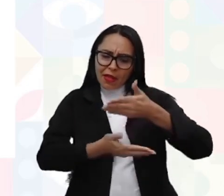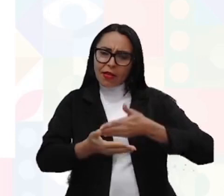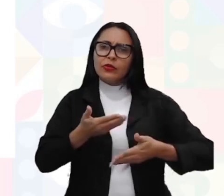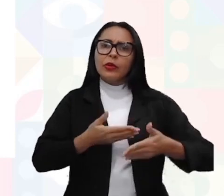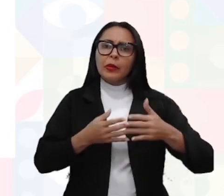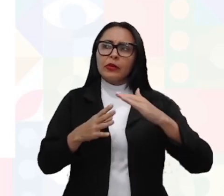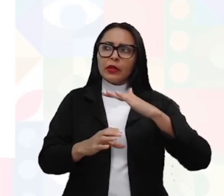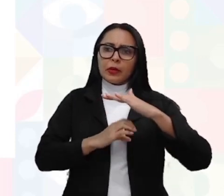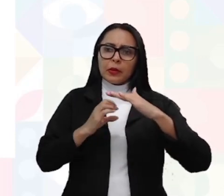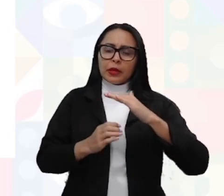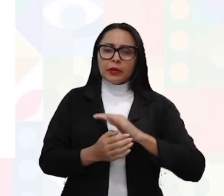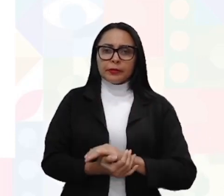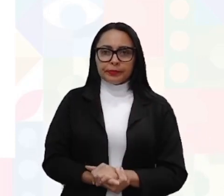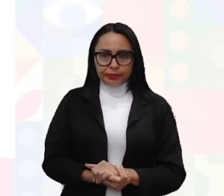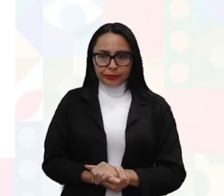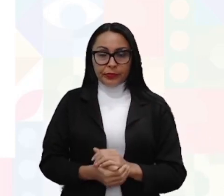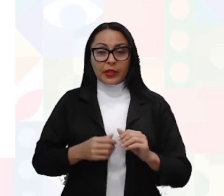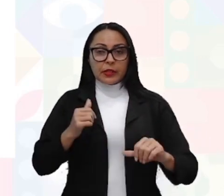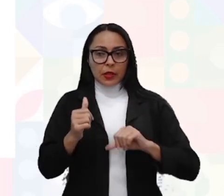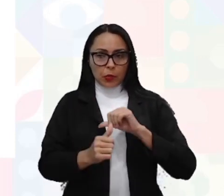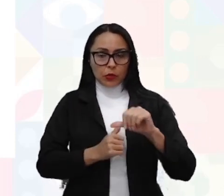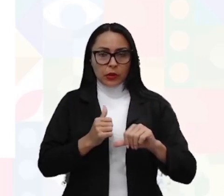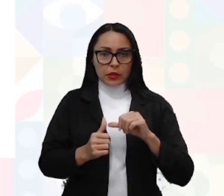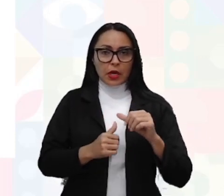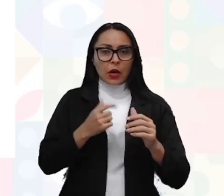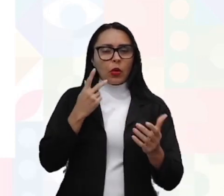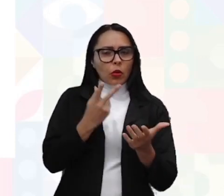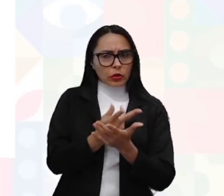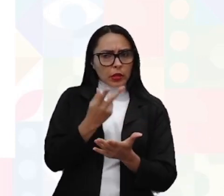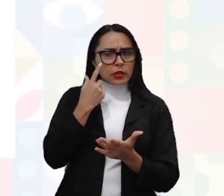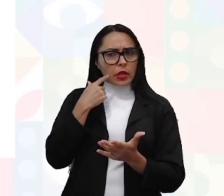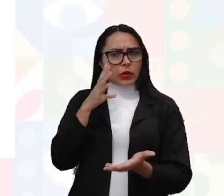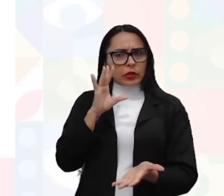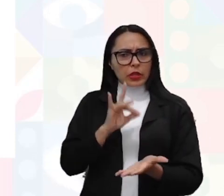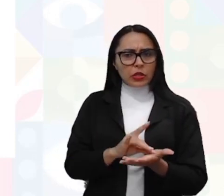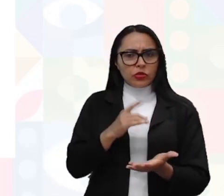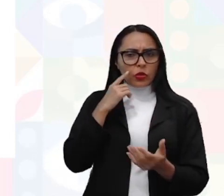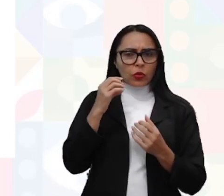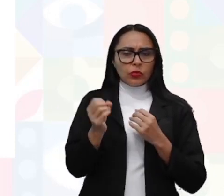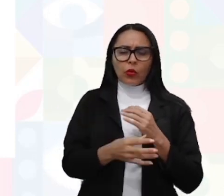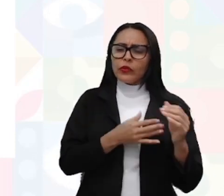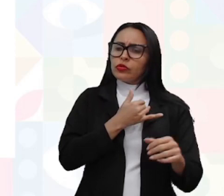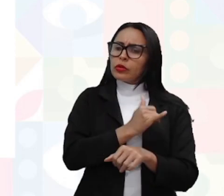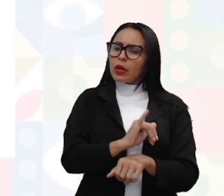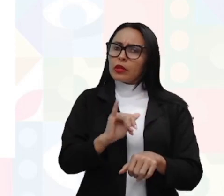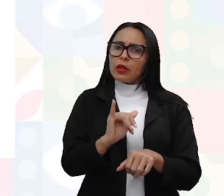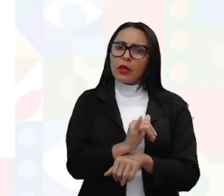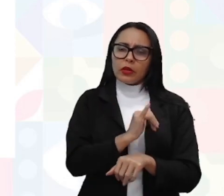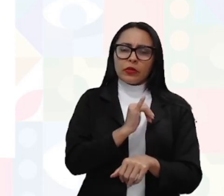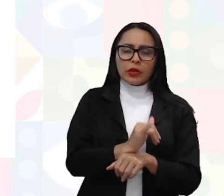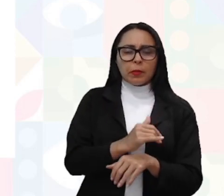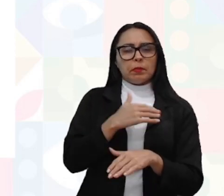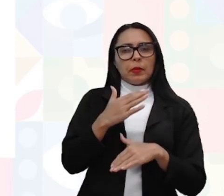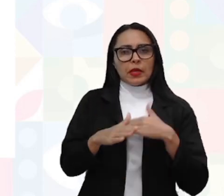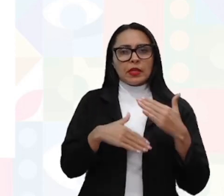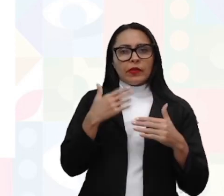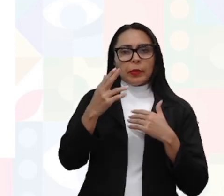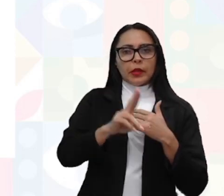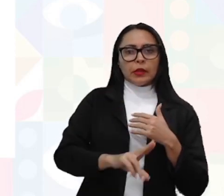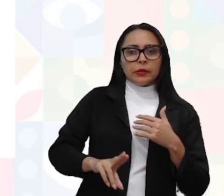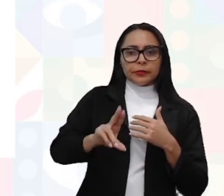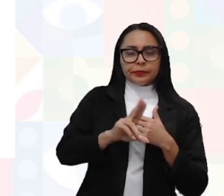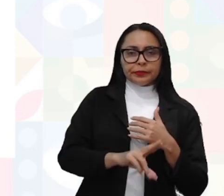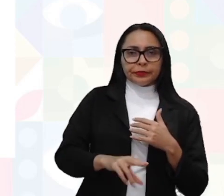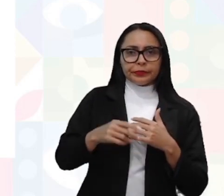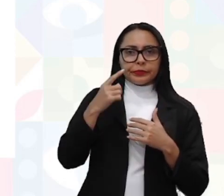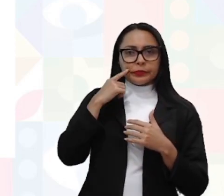empresas. Essas mudanças radicais exigiram um novo conjunto de estratégias que passavam pela utilização massiva